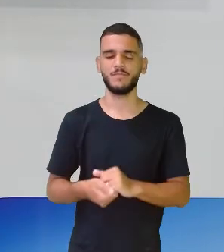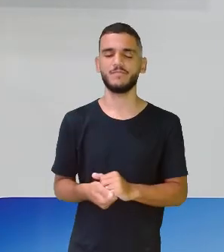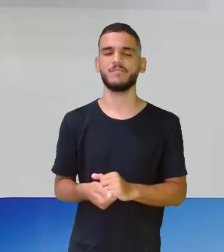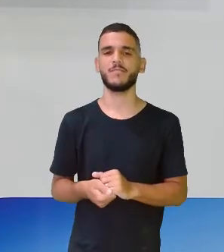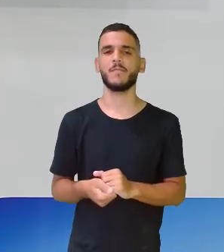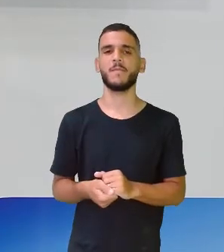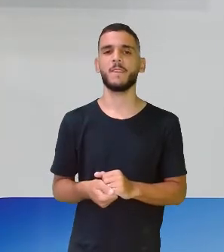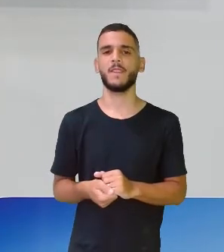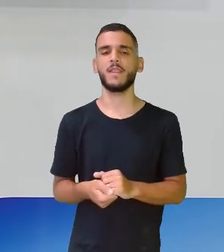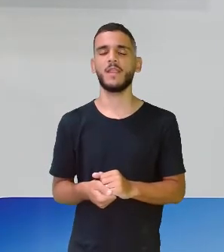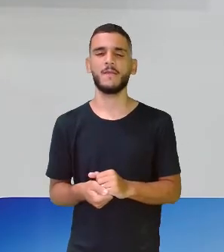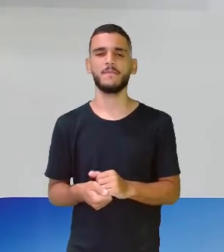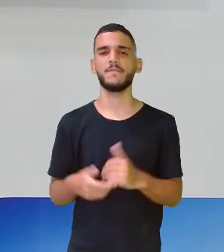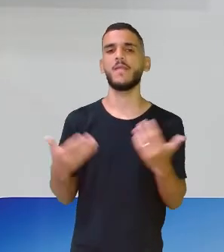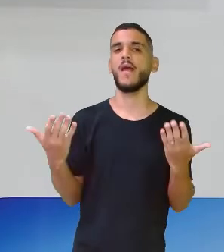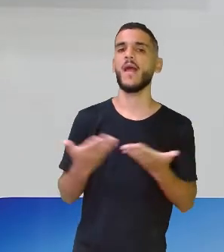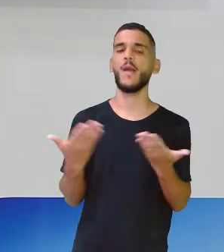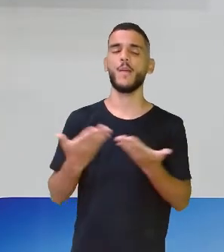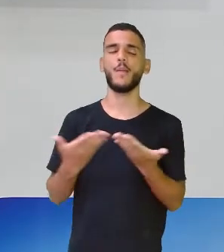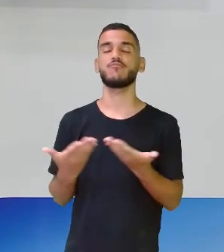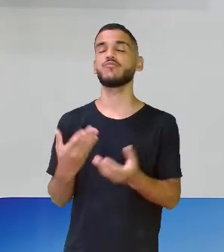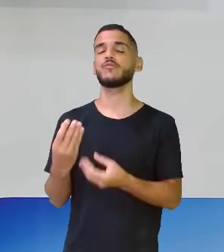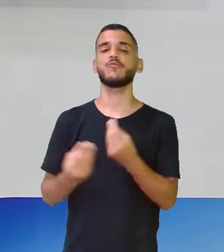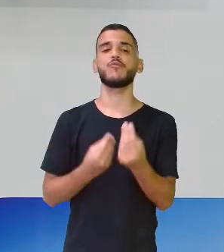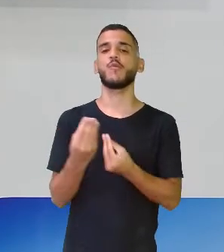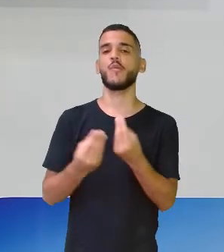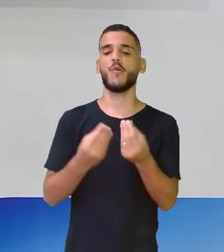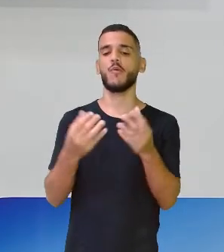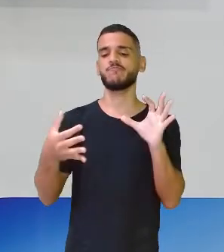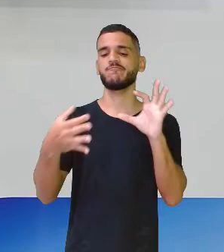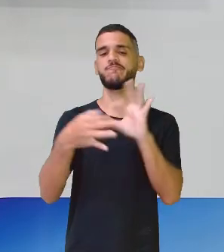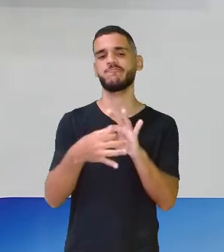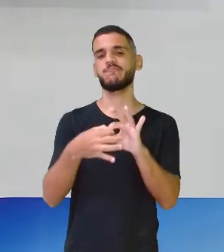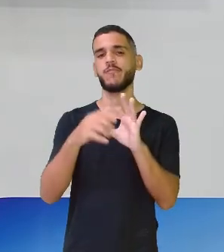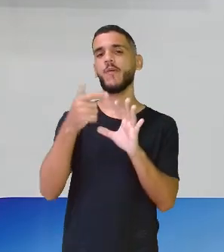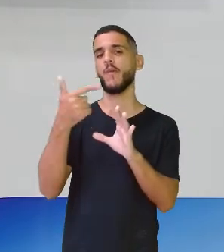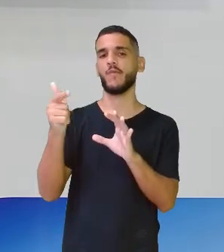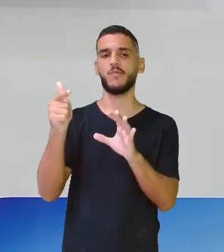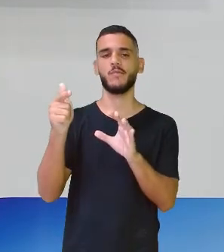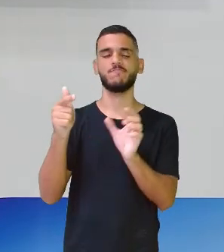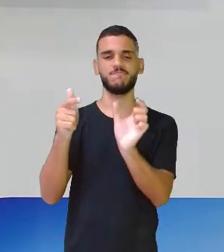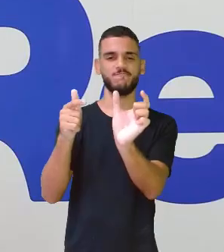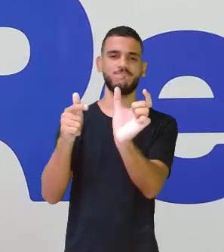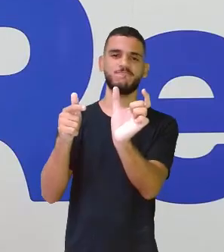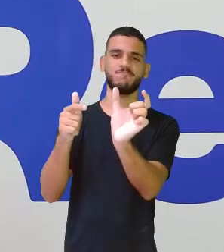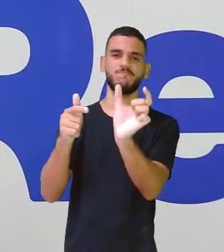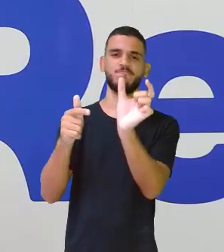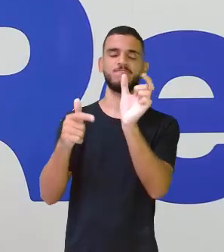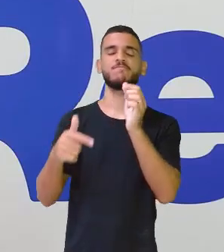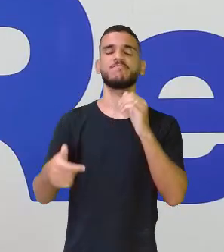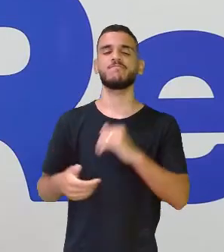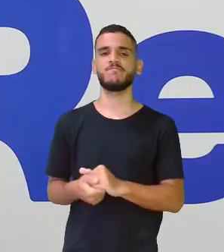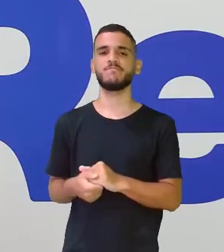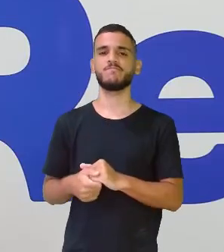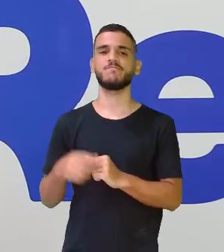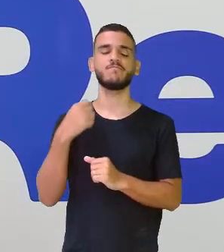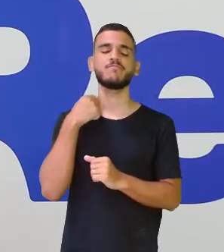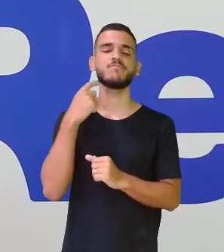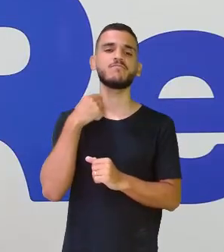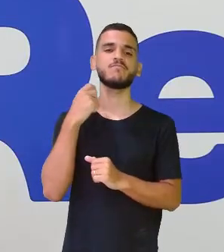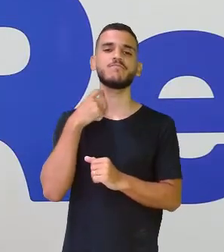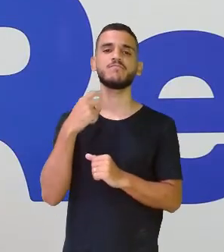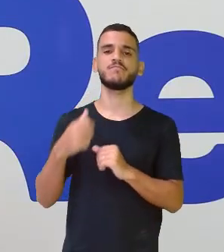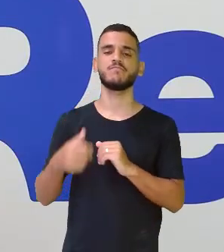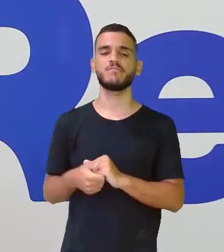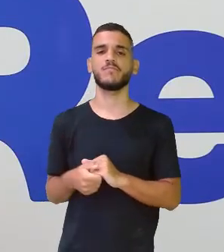ança, mas ela veio de que outra palavra? Qual foi a outra palavra? O Salomão disse que não sabe. Então, vamos aqui,